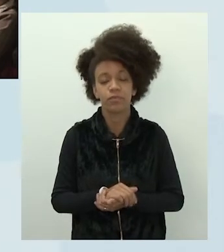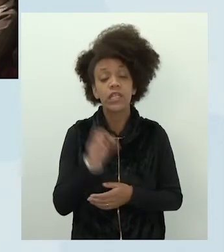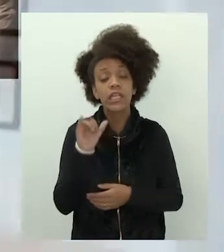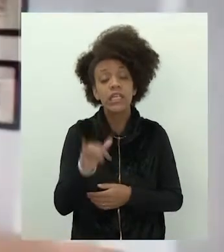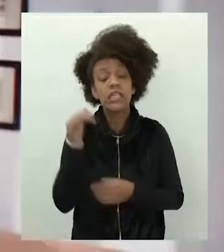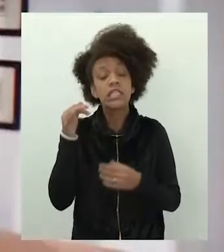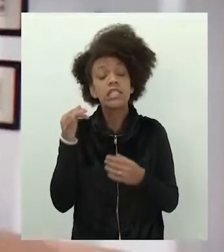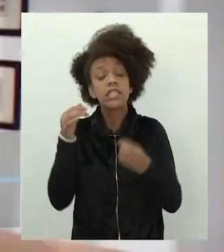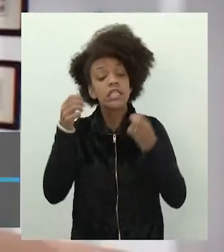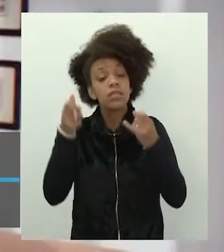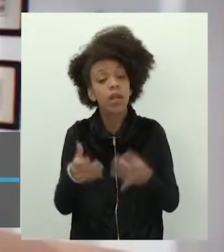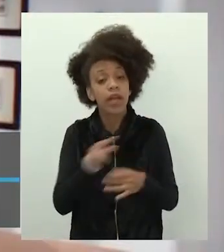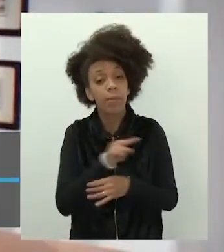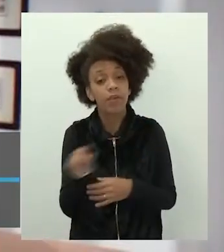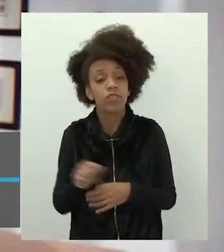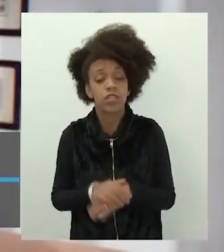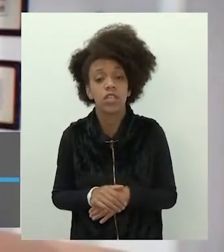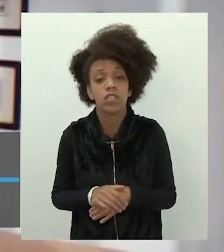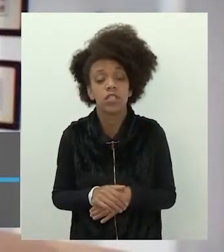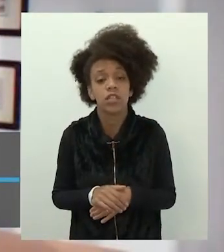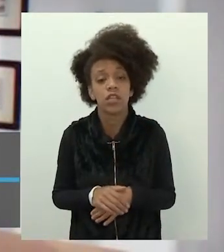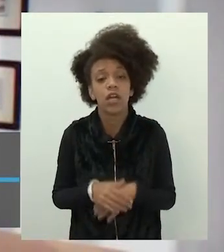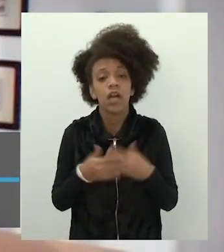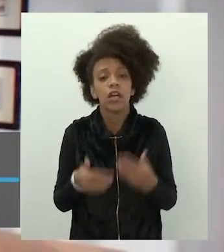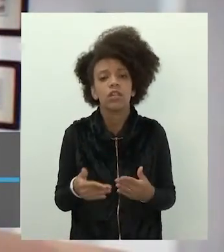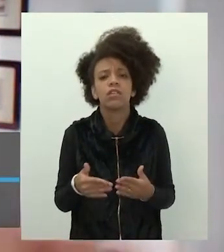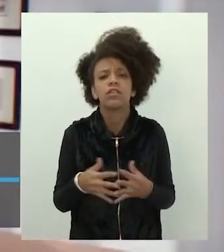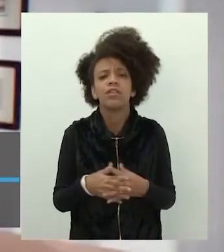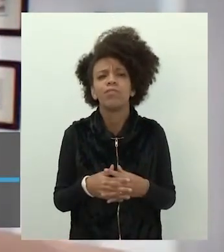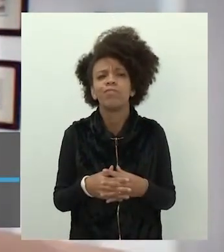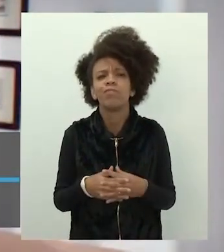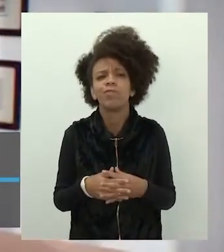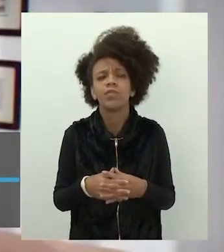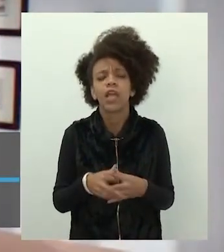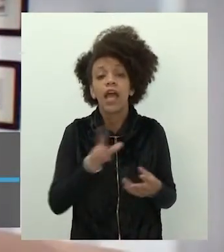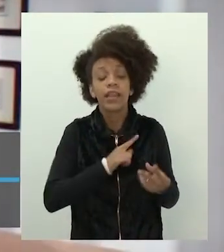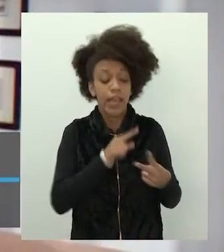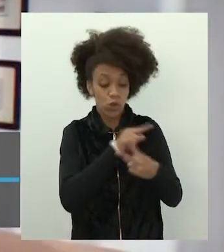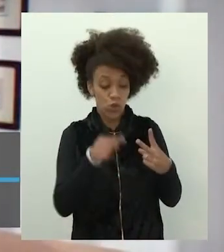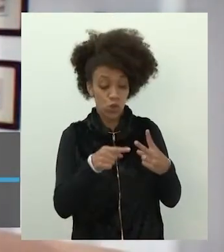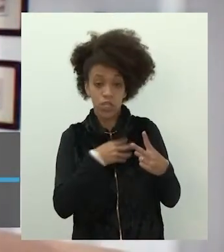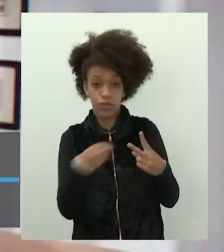falar para vocês que eu tenho dois